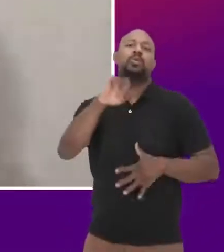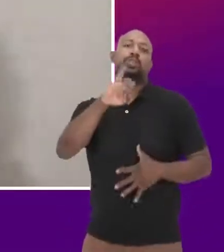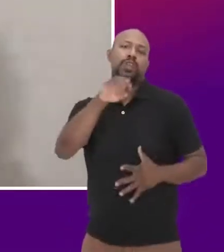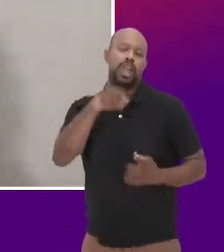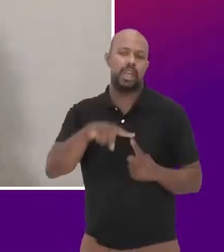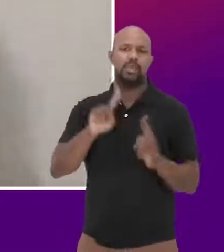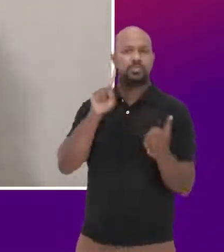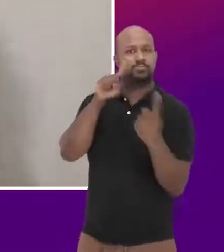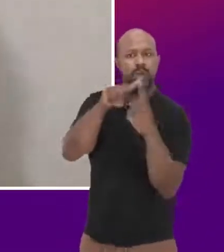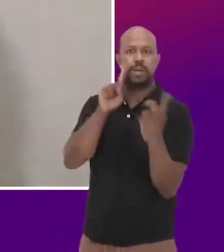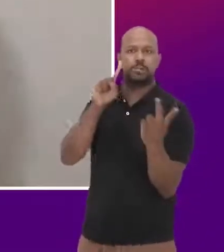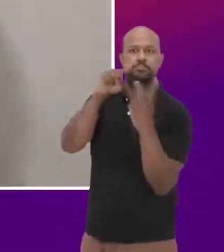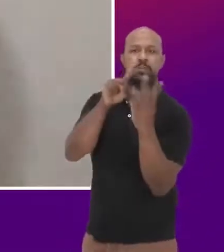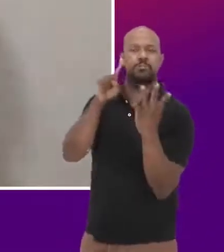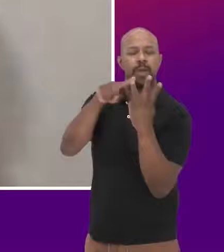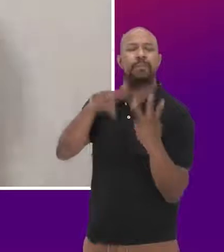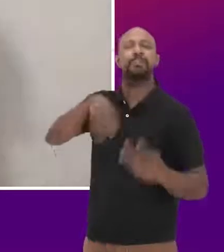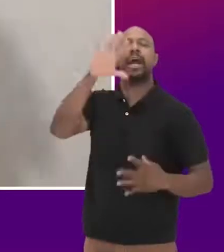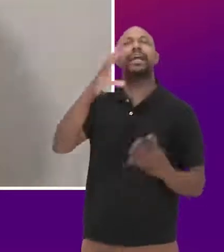da sua forma